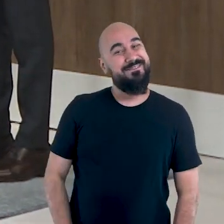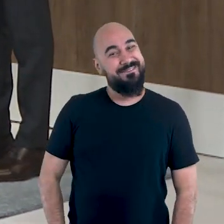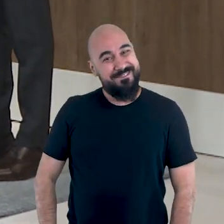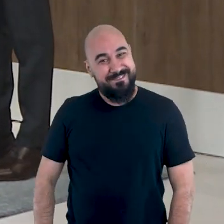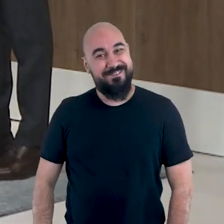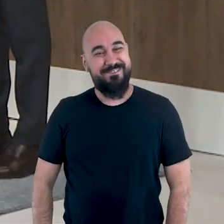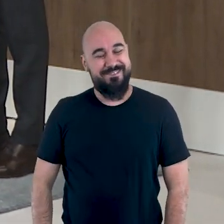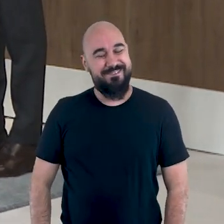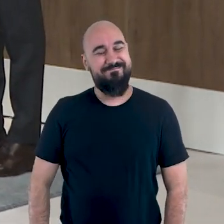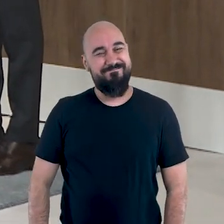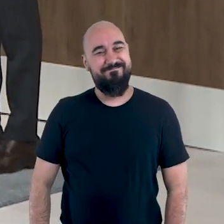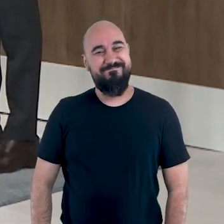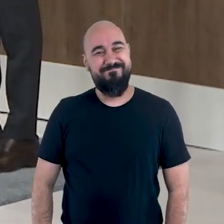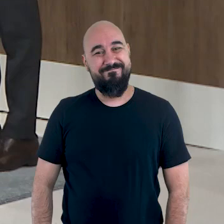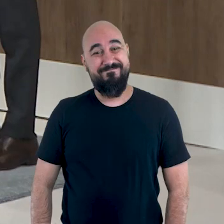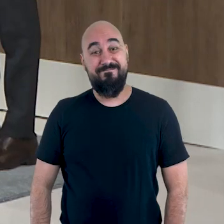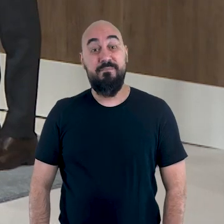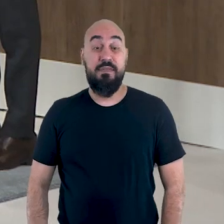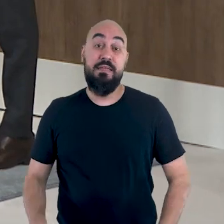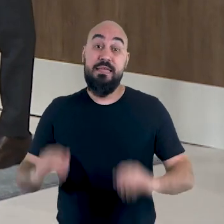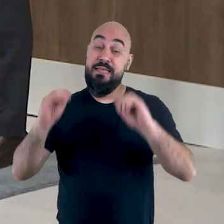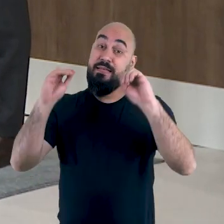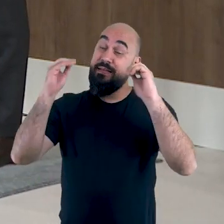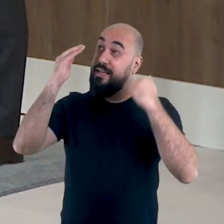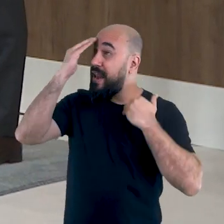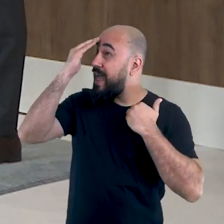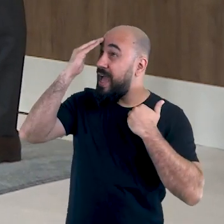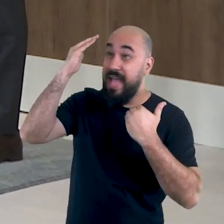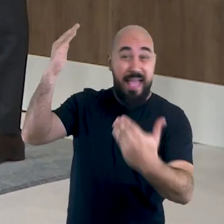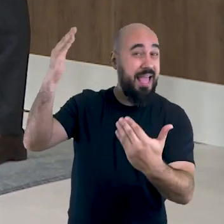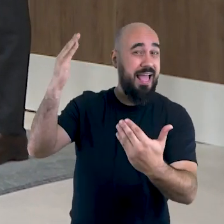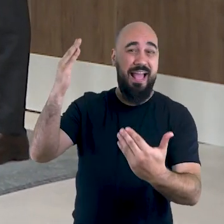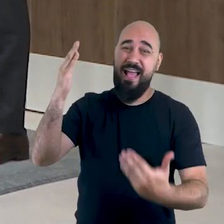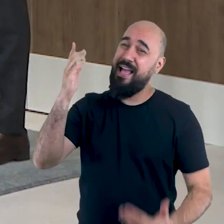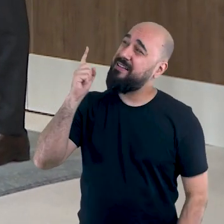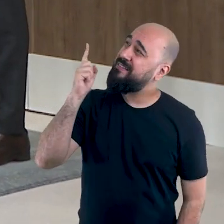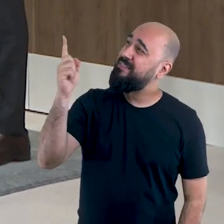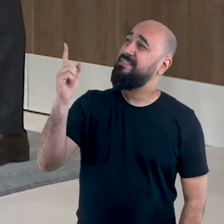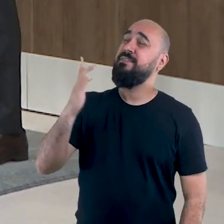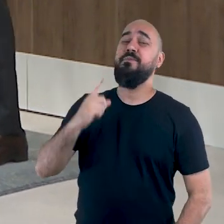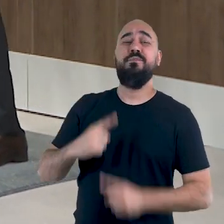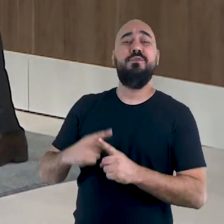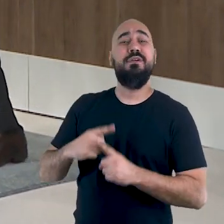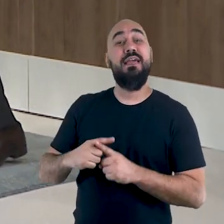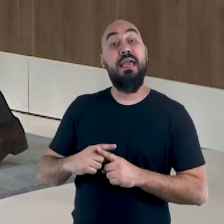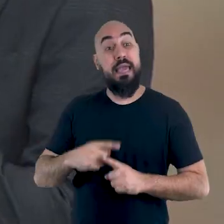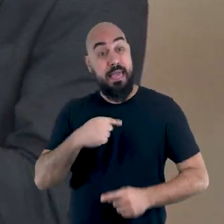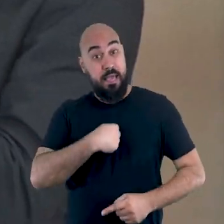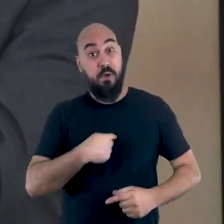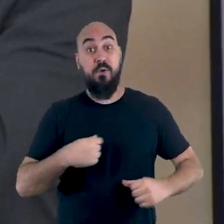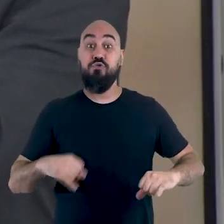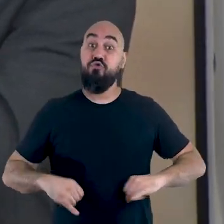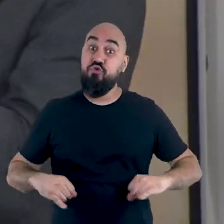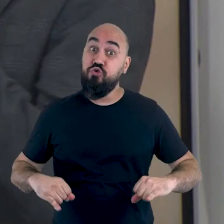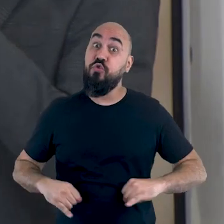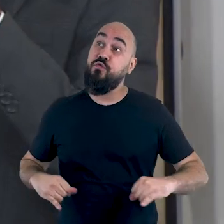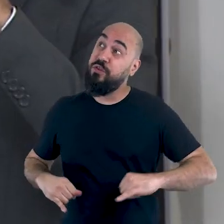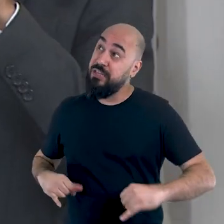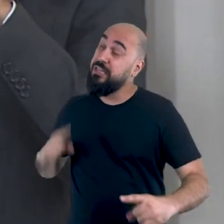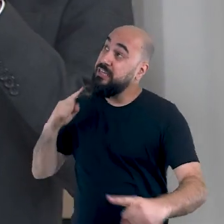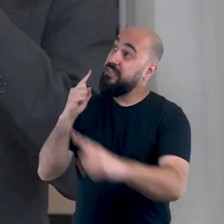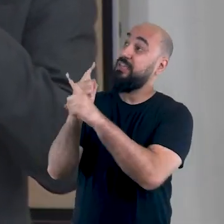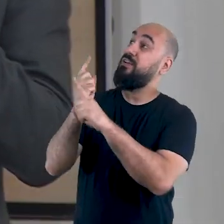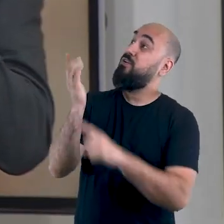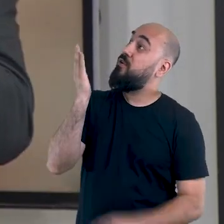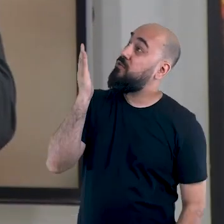mãos. Graças dou por minhas dores e tormentos